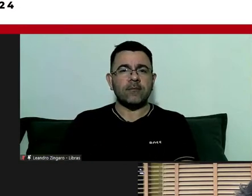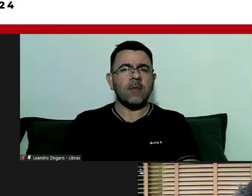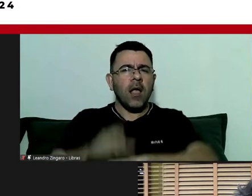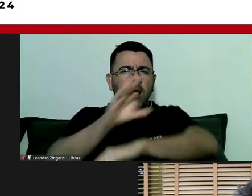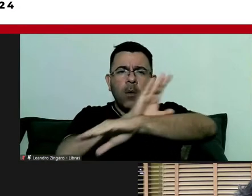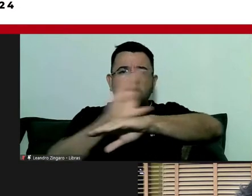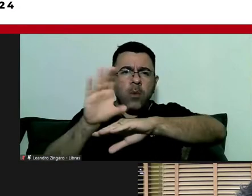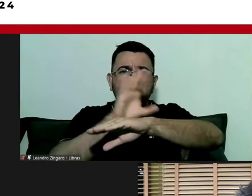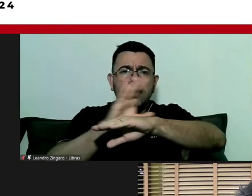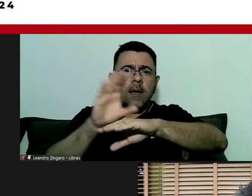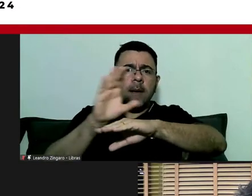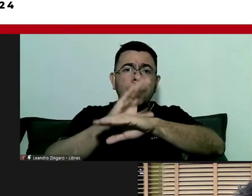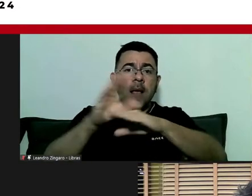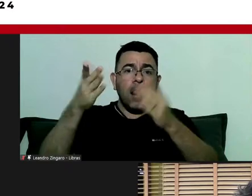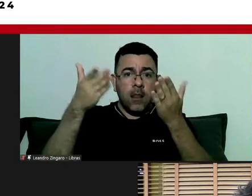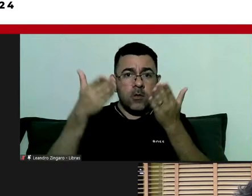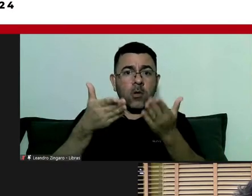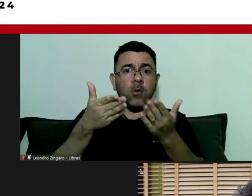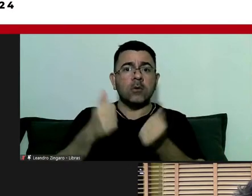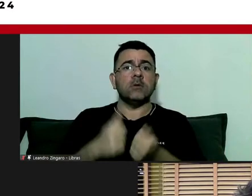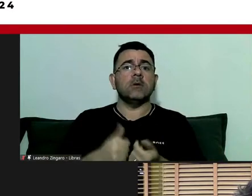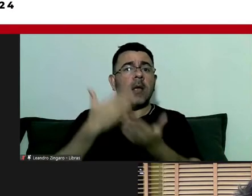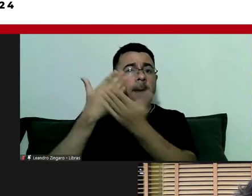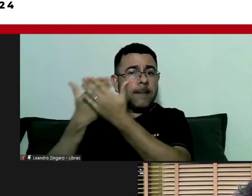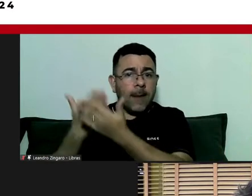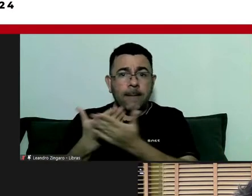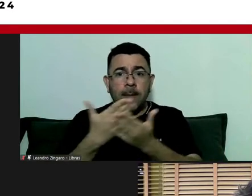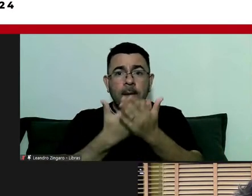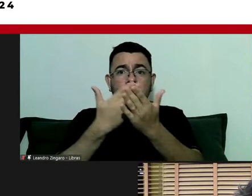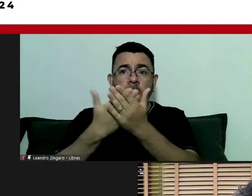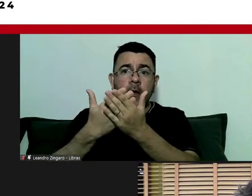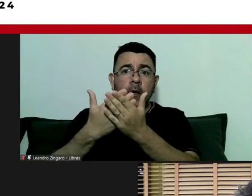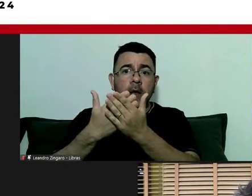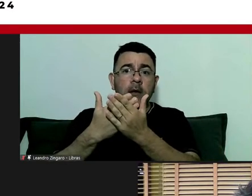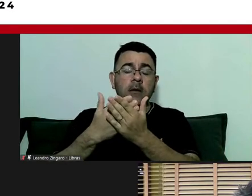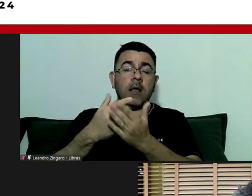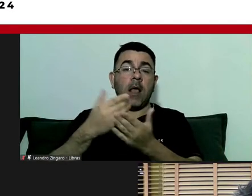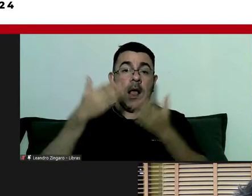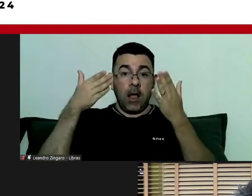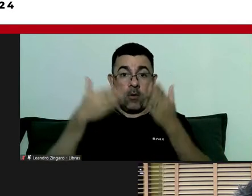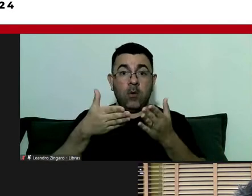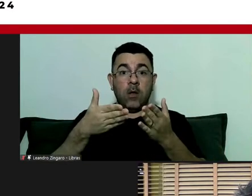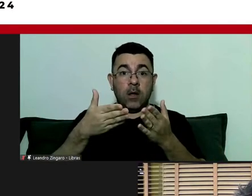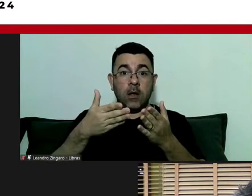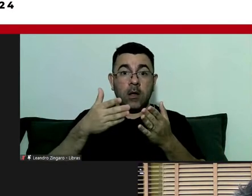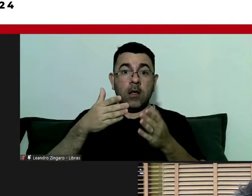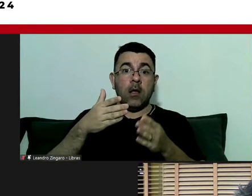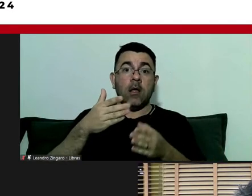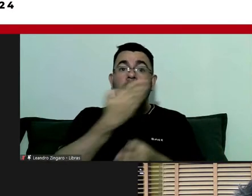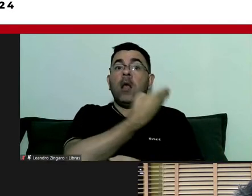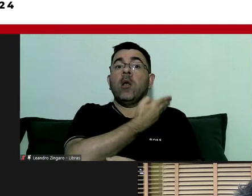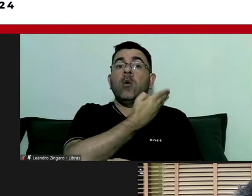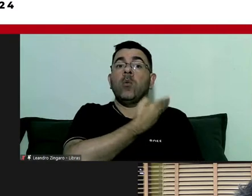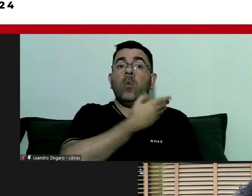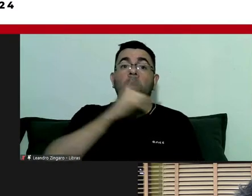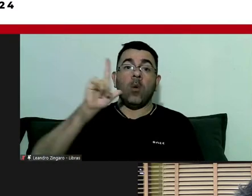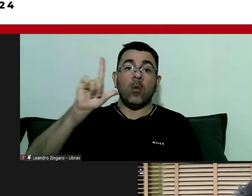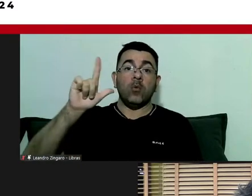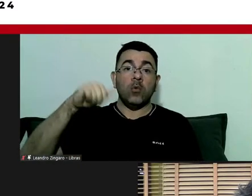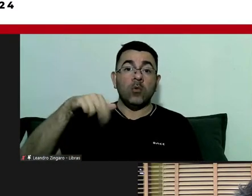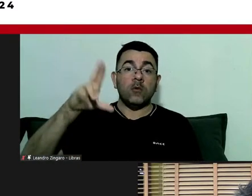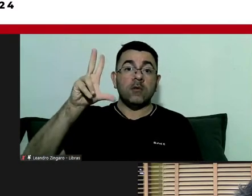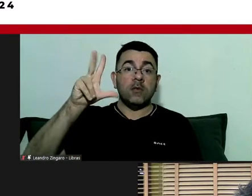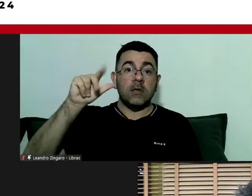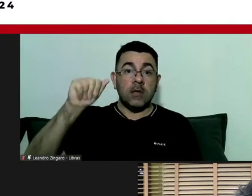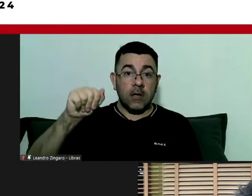aula de de hoje com João Campos de Rafael eu passo a palavra agora paraa nossa companheira da Fundação João magabeira que